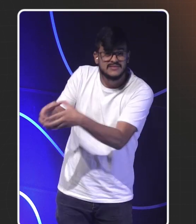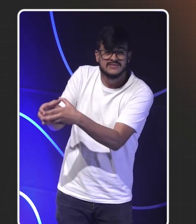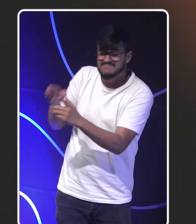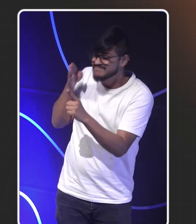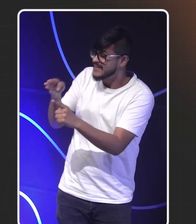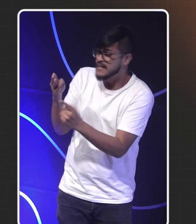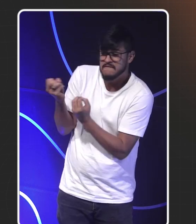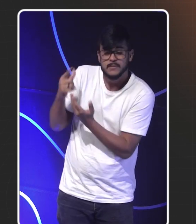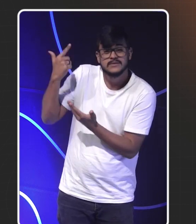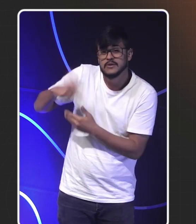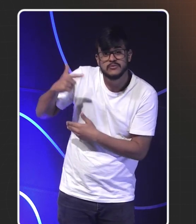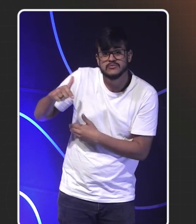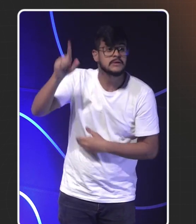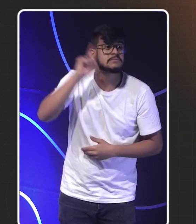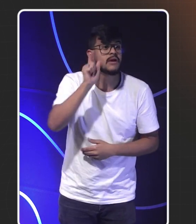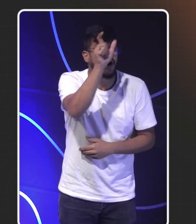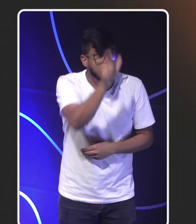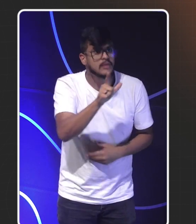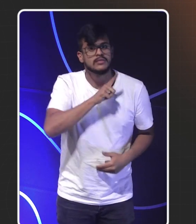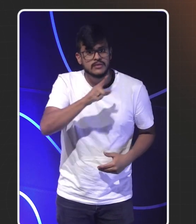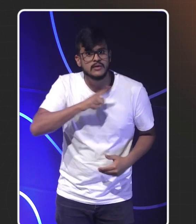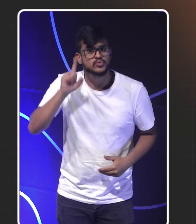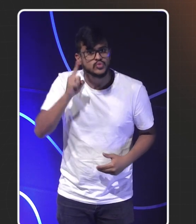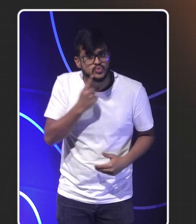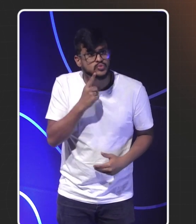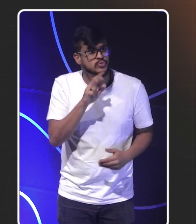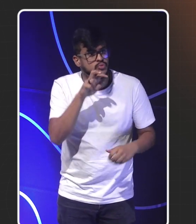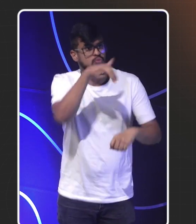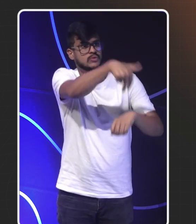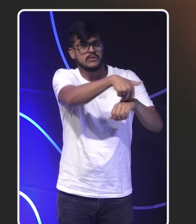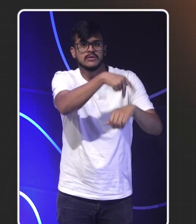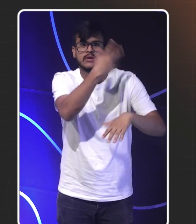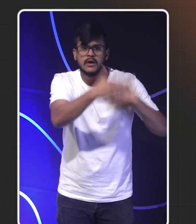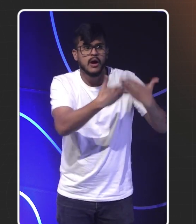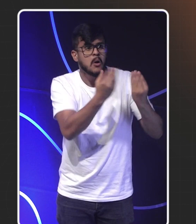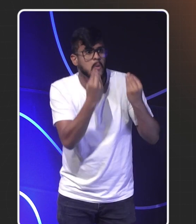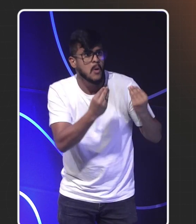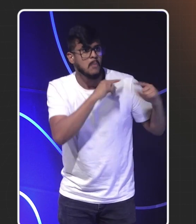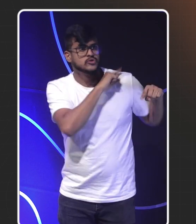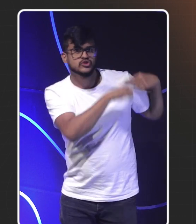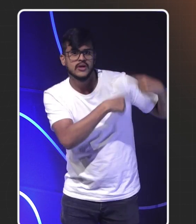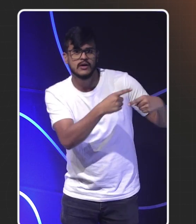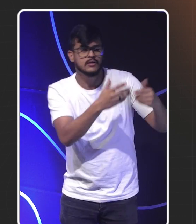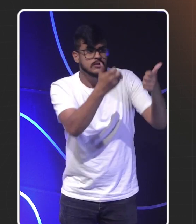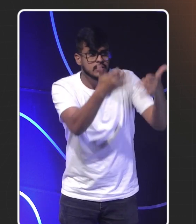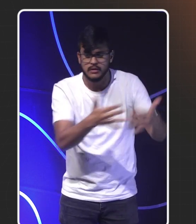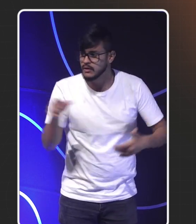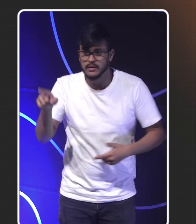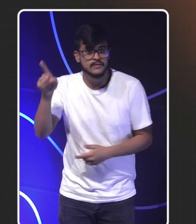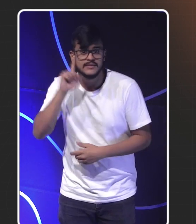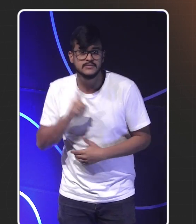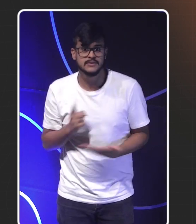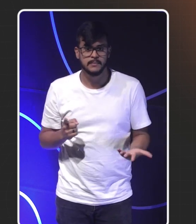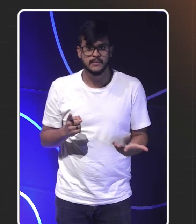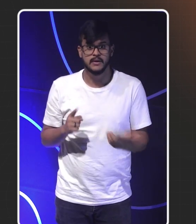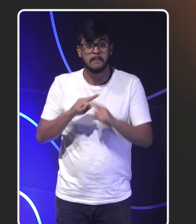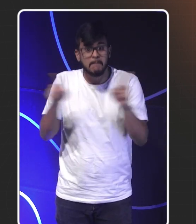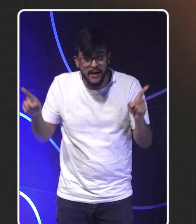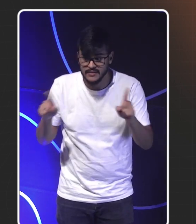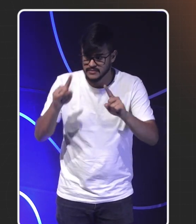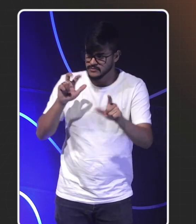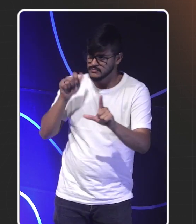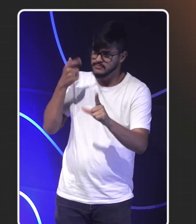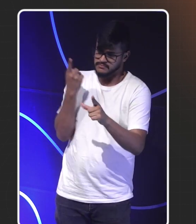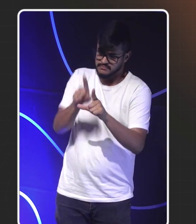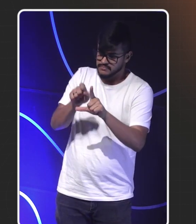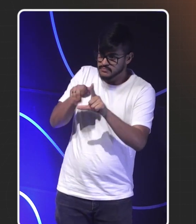filme tinha surdos ali, família, inclusive surdo, pessoas que nasciam e tal, de geração, e que aquele grupo passou a ter essa informação.